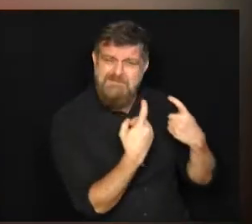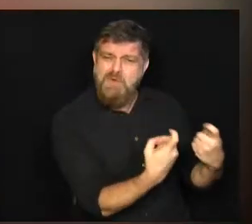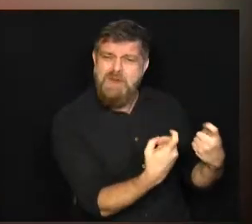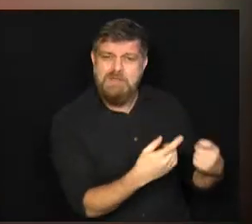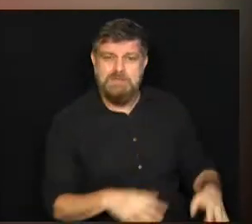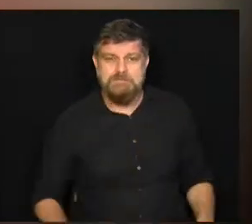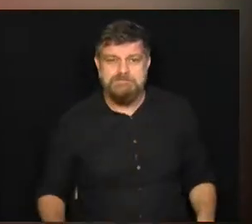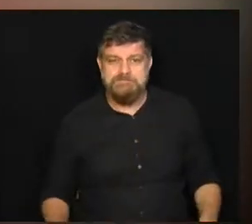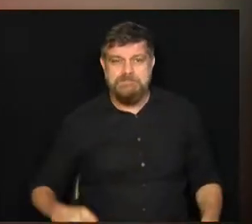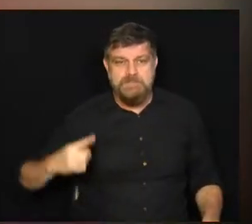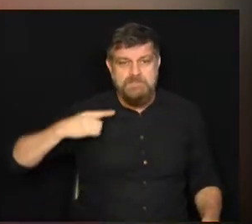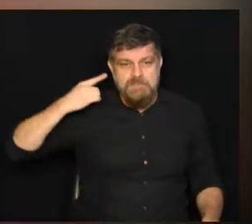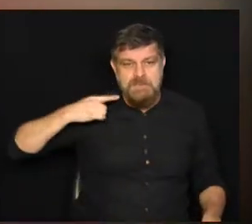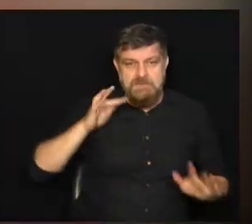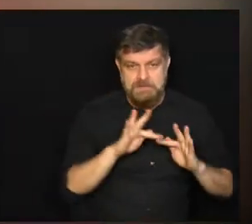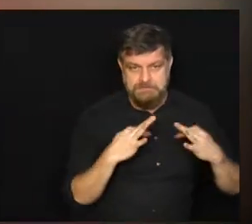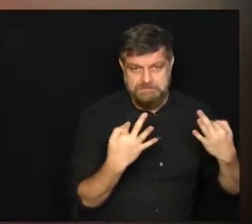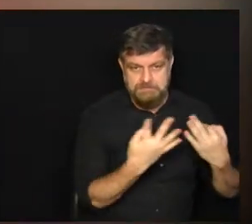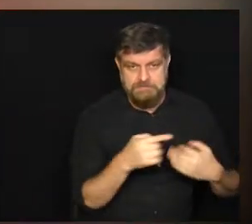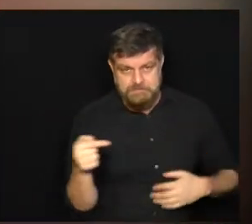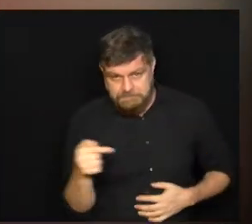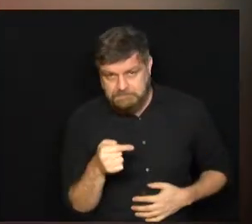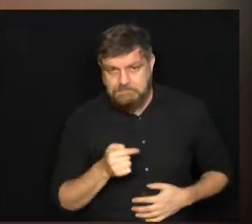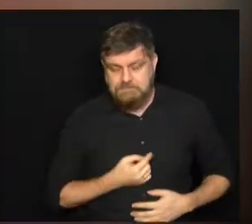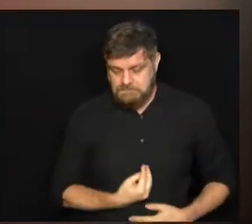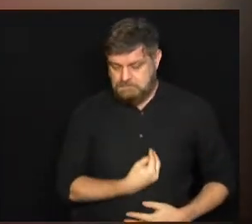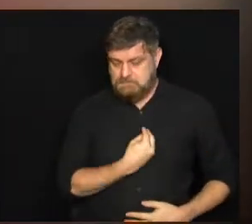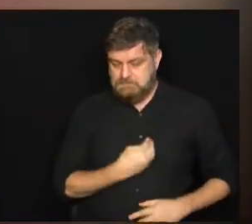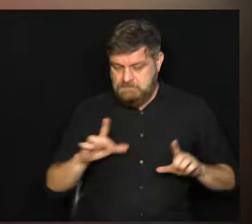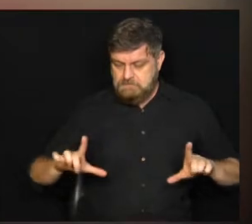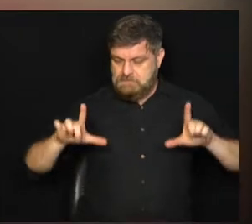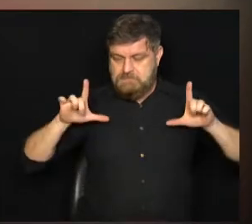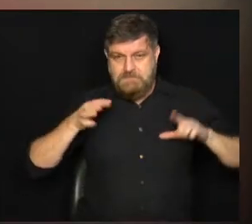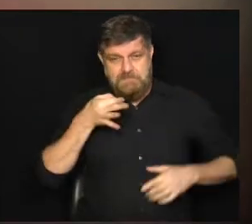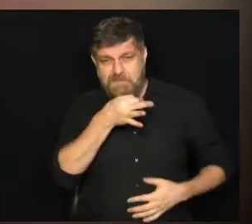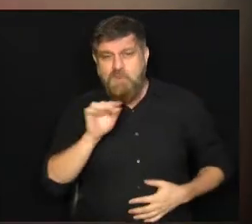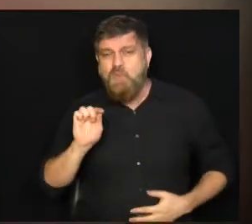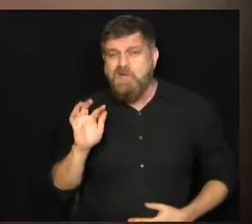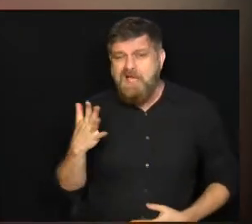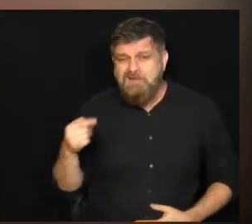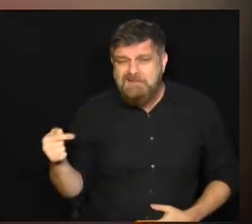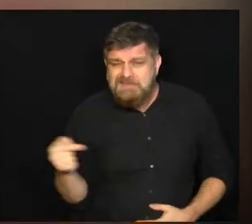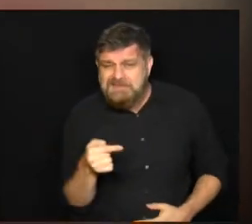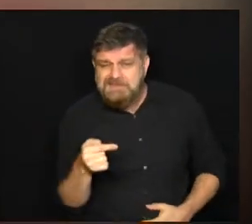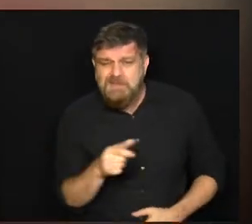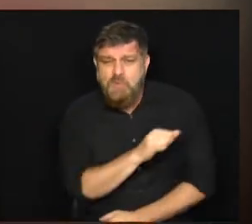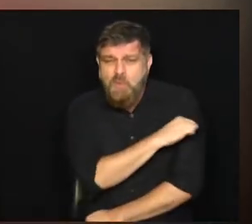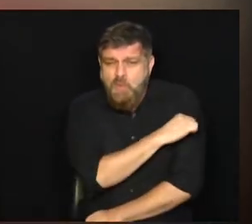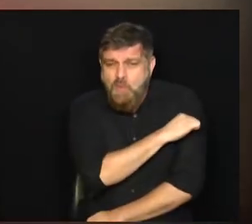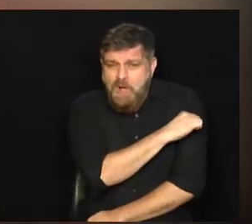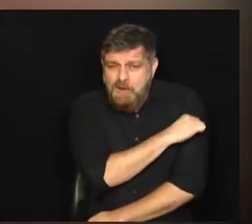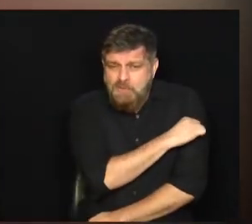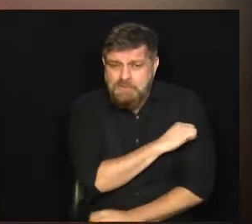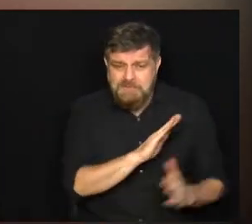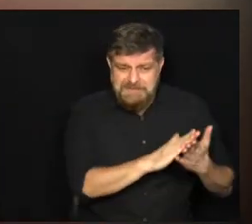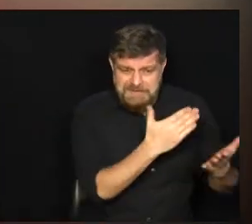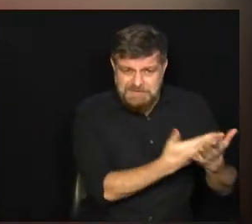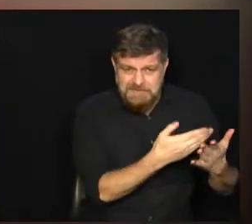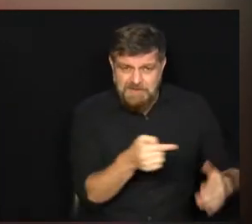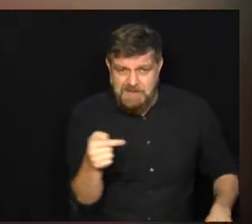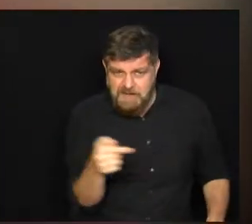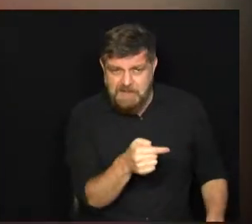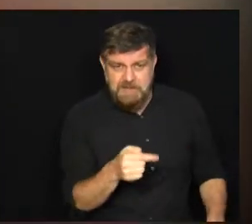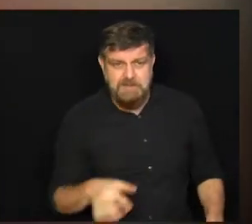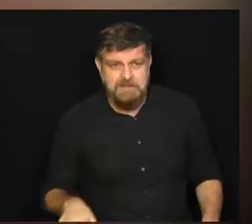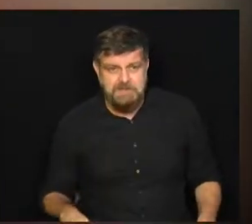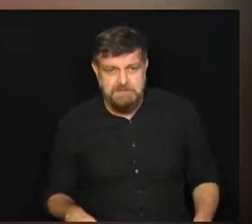A advogada da família da criança participou da reunião. O que aconteceu nesse caso, o